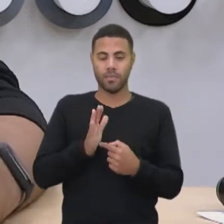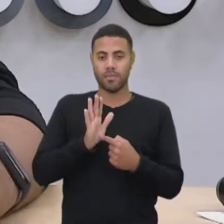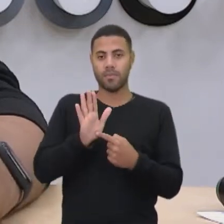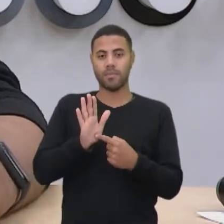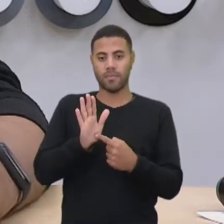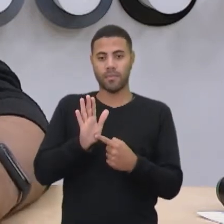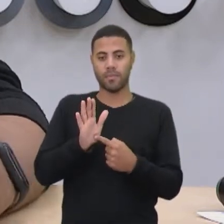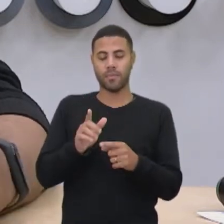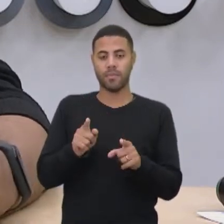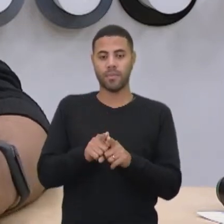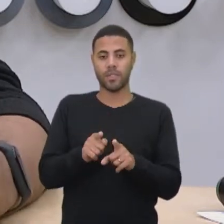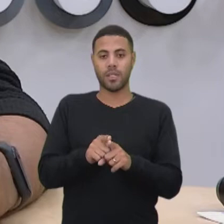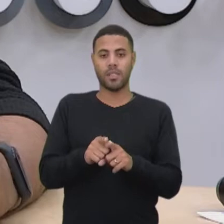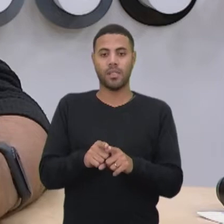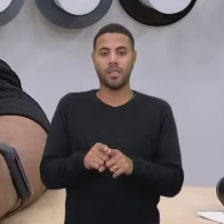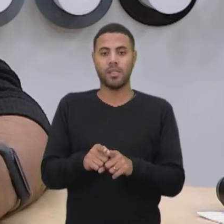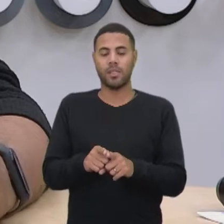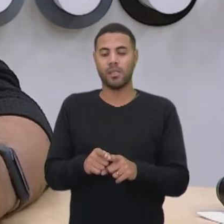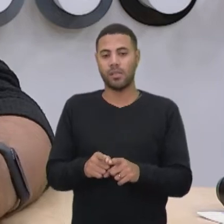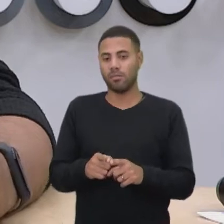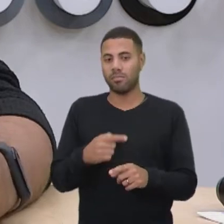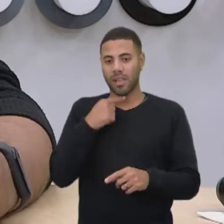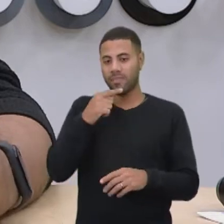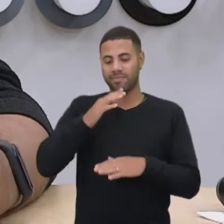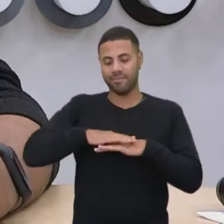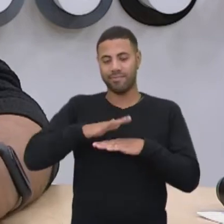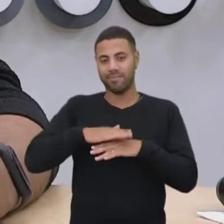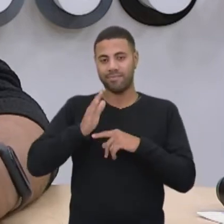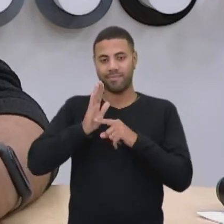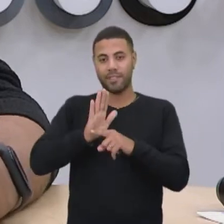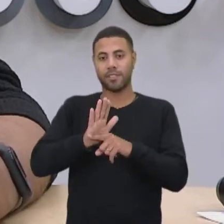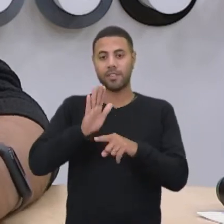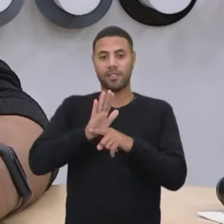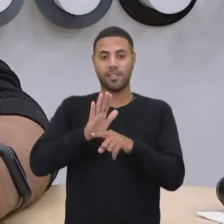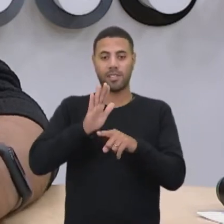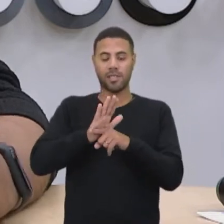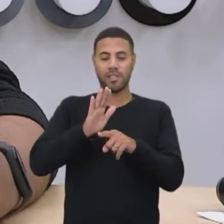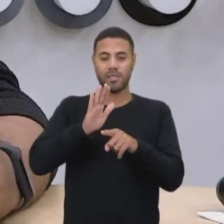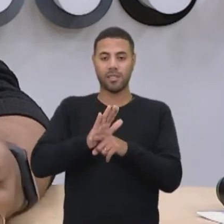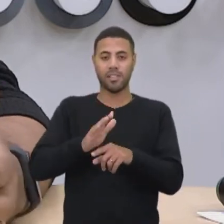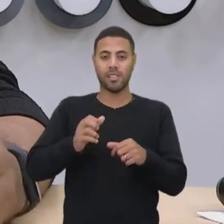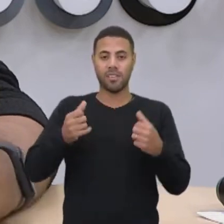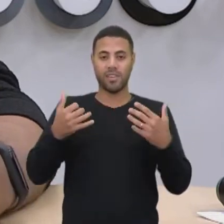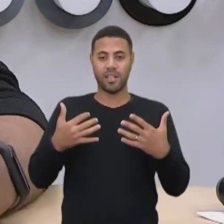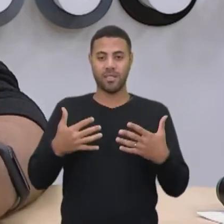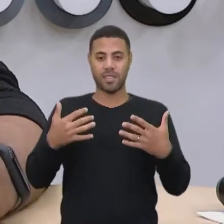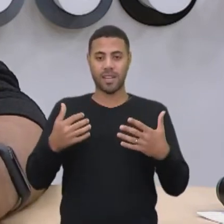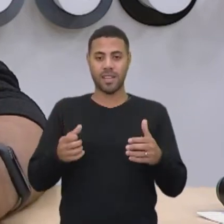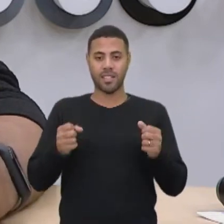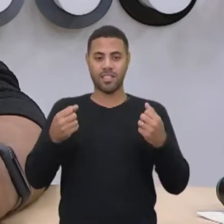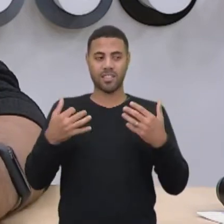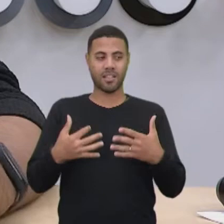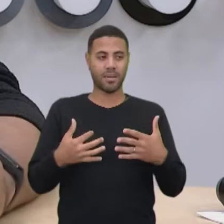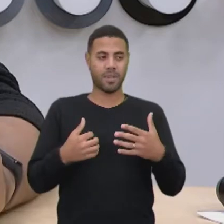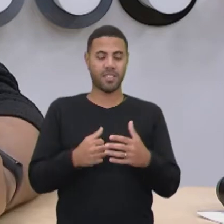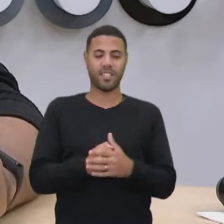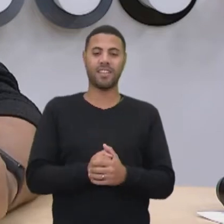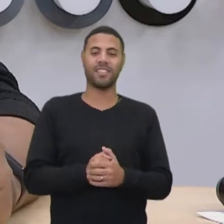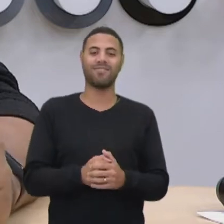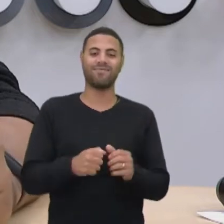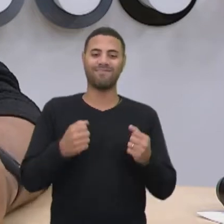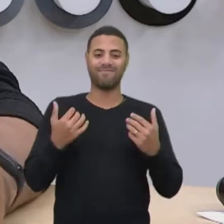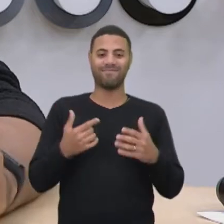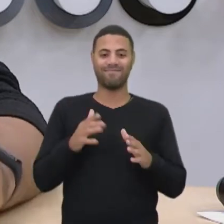de cá, a gente não consegue pôr a mão na massa como vocês, mas a gente vai fazendo o quê? Revisando, revisitando